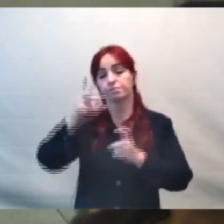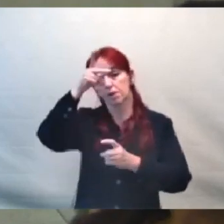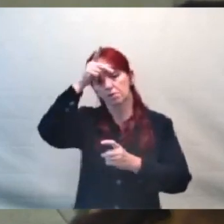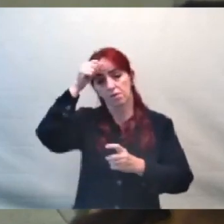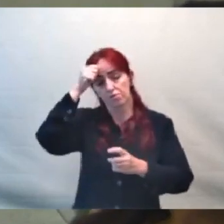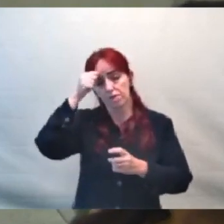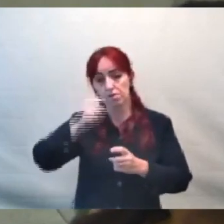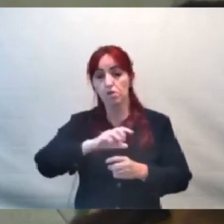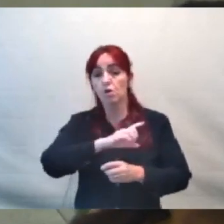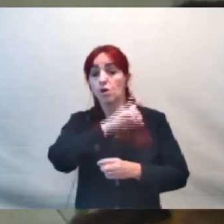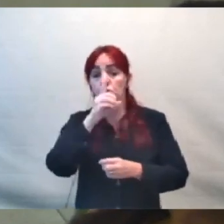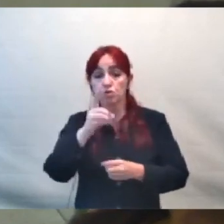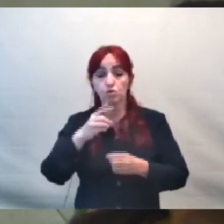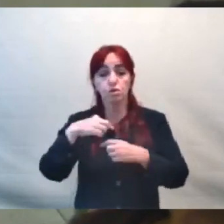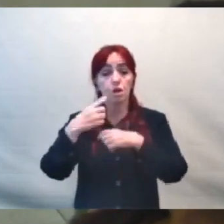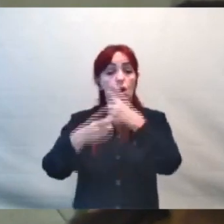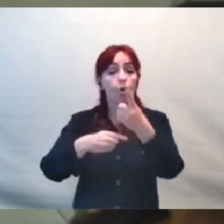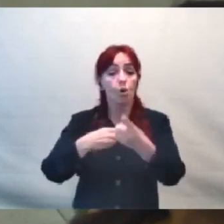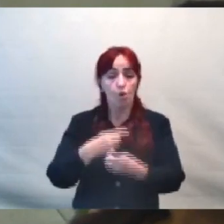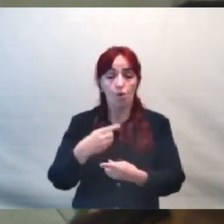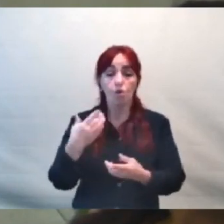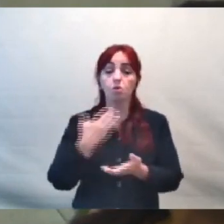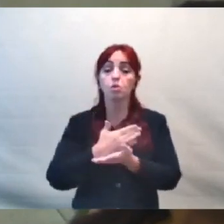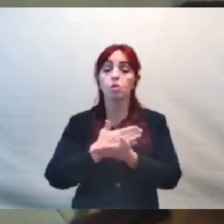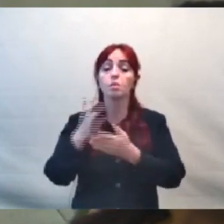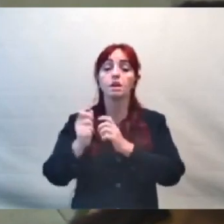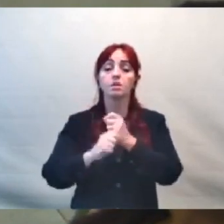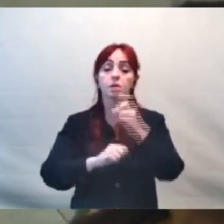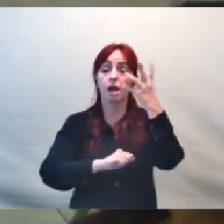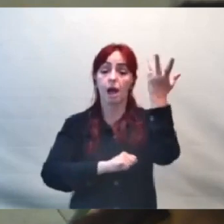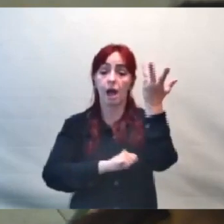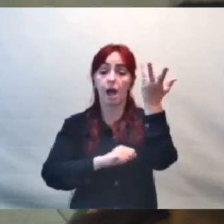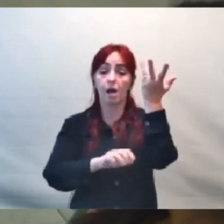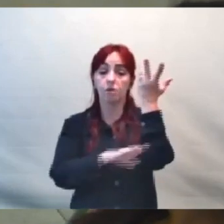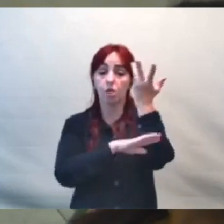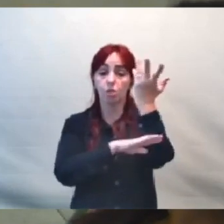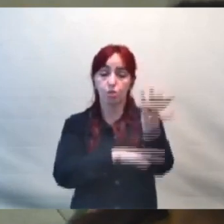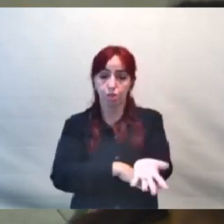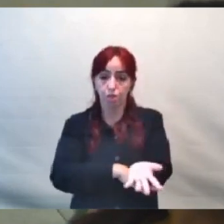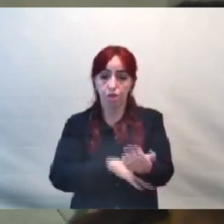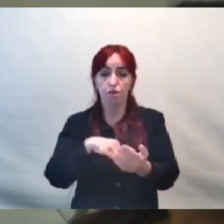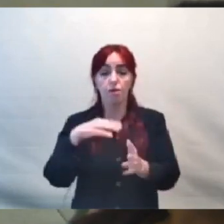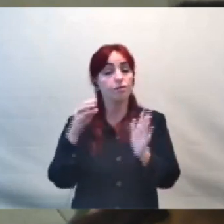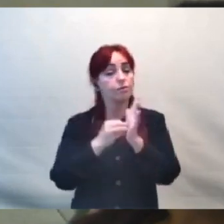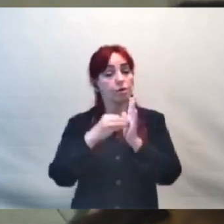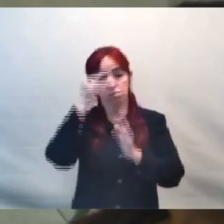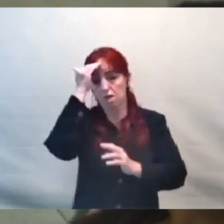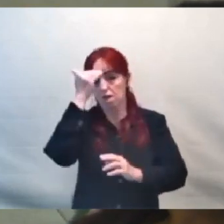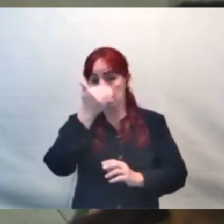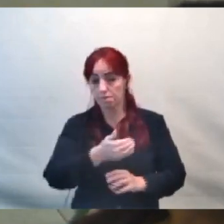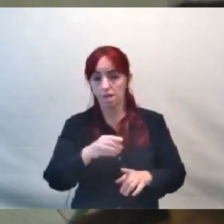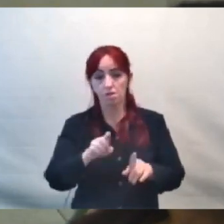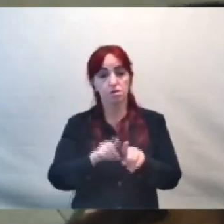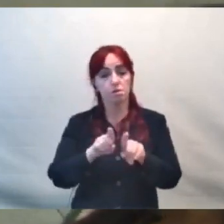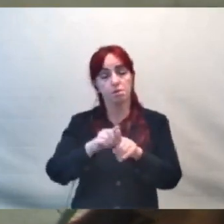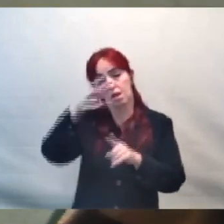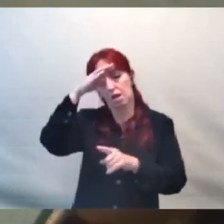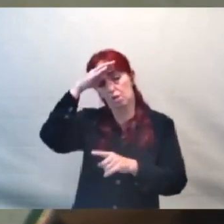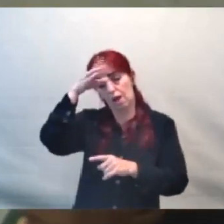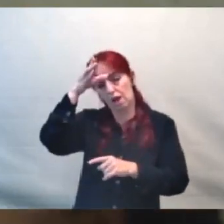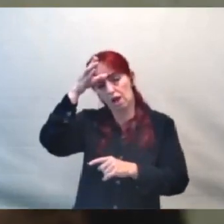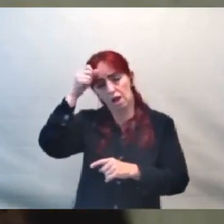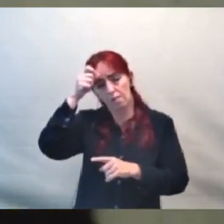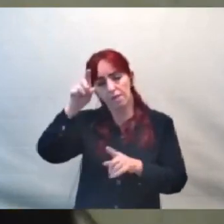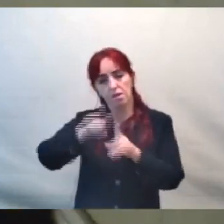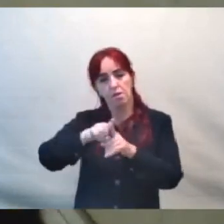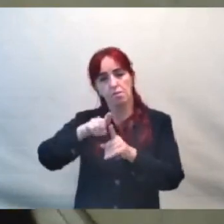prefeitura começa a derrubar as árvores. É um desrespeito com a universidade. É um desrespeito com essa Câmara, que acabou de fazer uma audiência pública com manifestação, inclusive, de